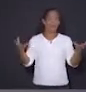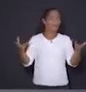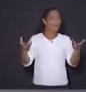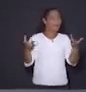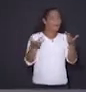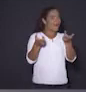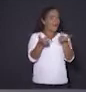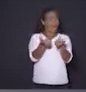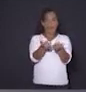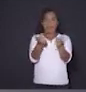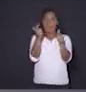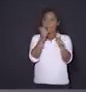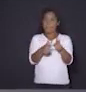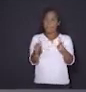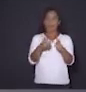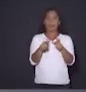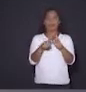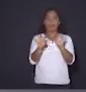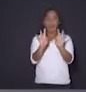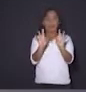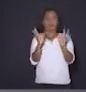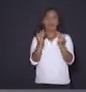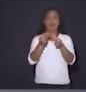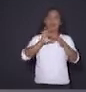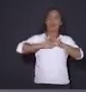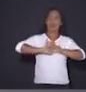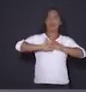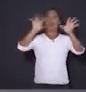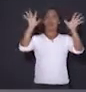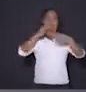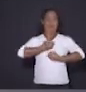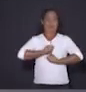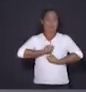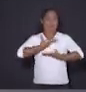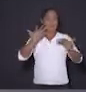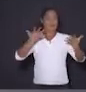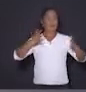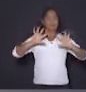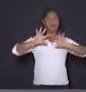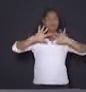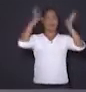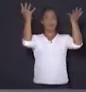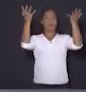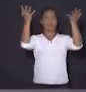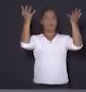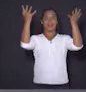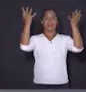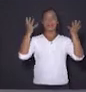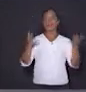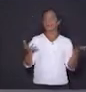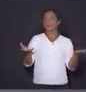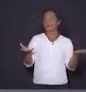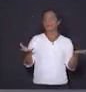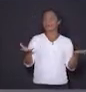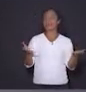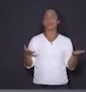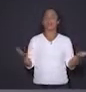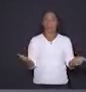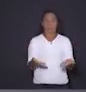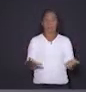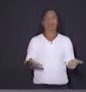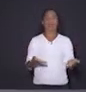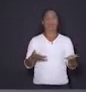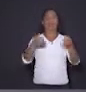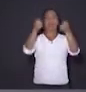todos esses problemas em relação à liberdade de expressão foram resolvidos é disso que a gente vai falar que